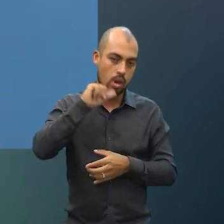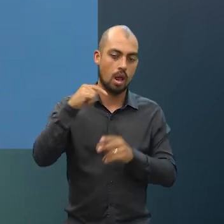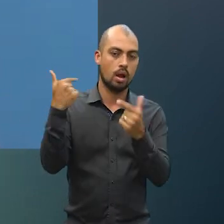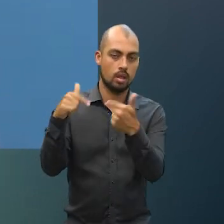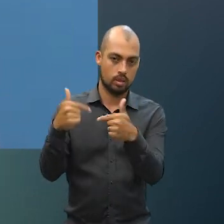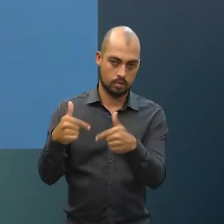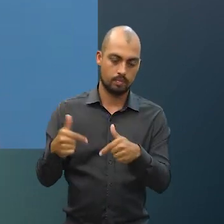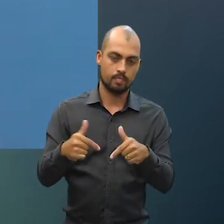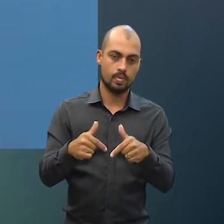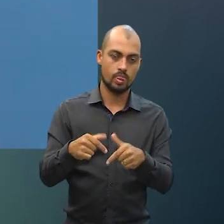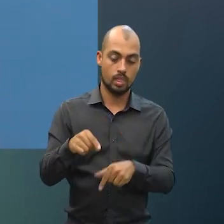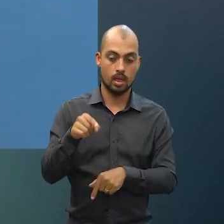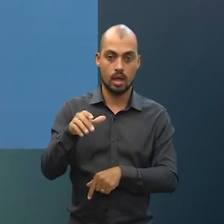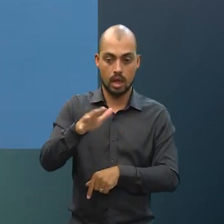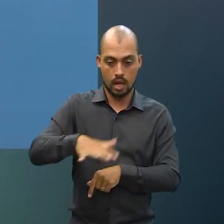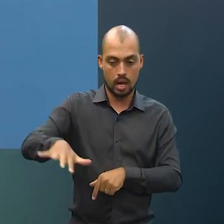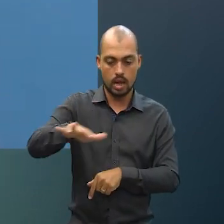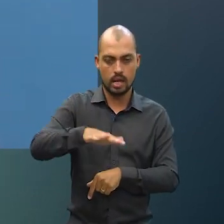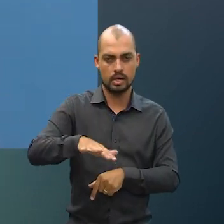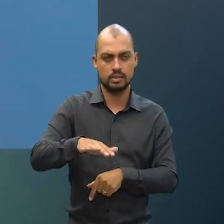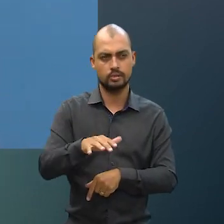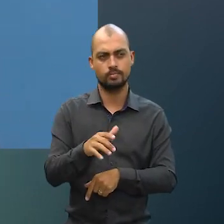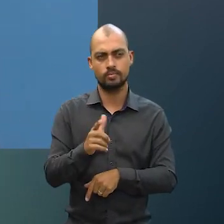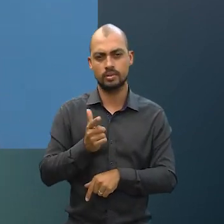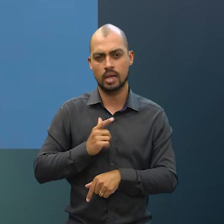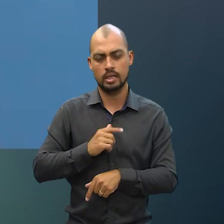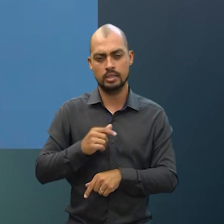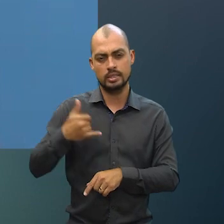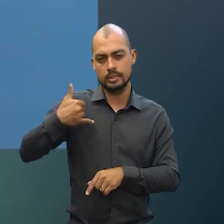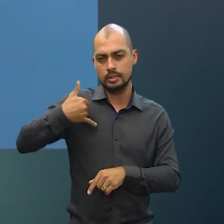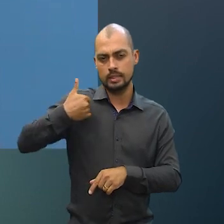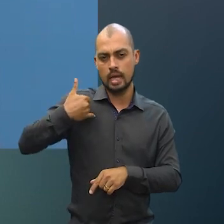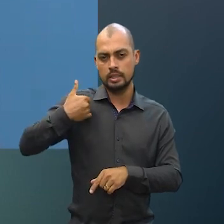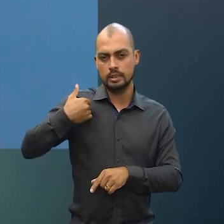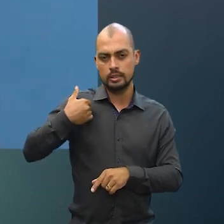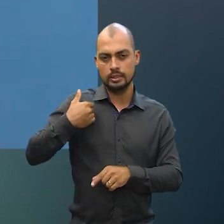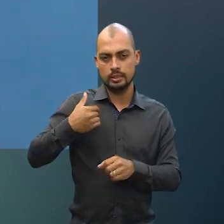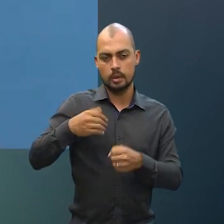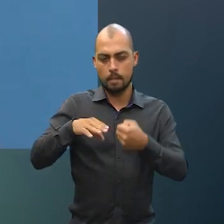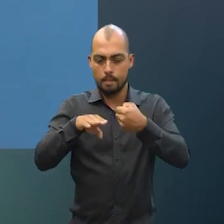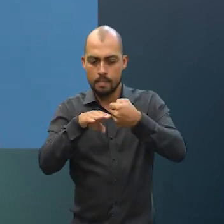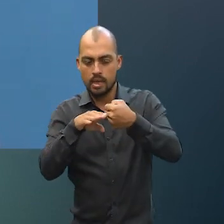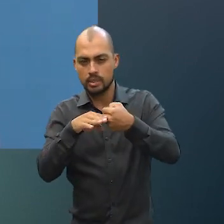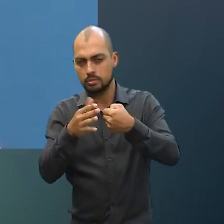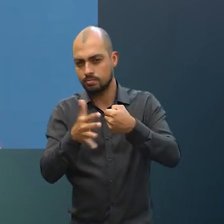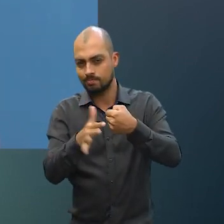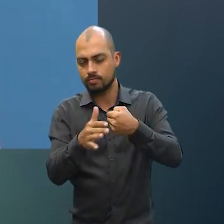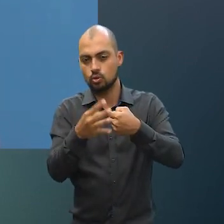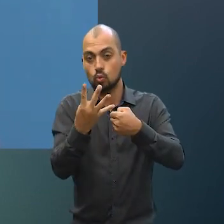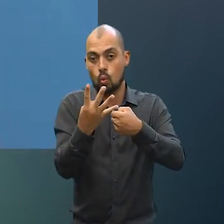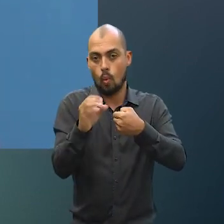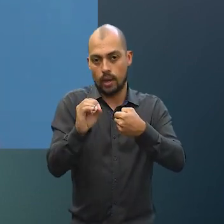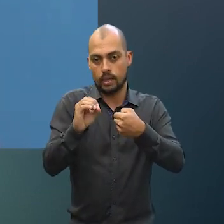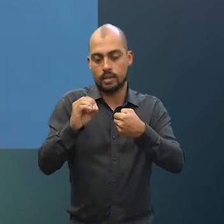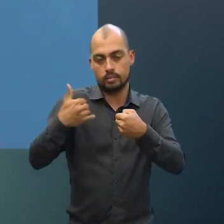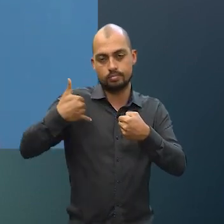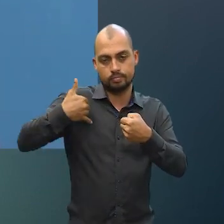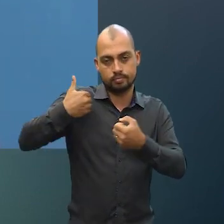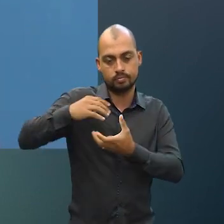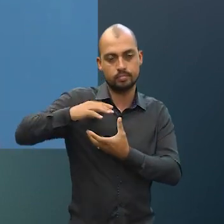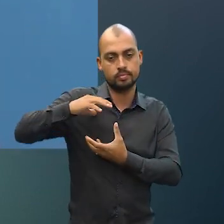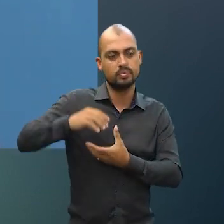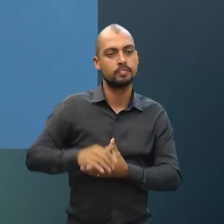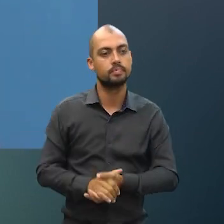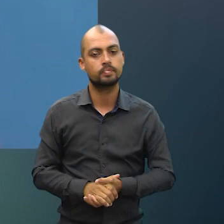fábrica. Essas mulheres têm uma média de idade acima de 40 anos. Nós temos um